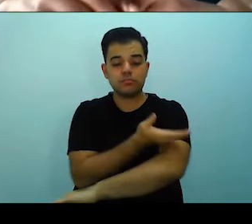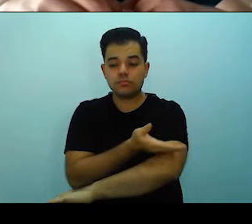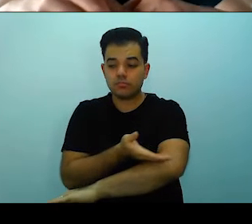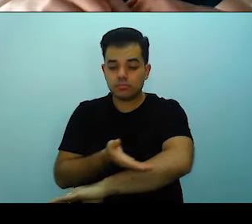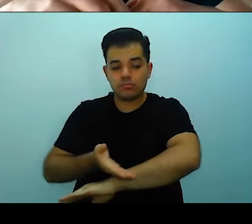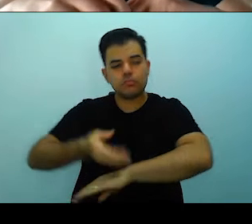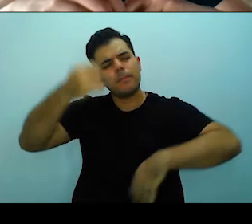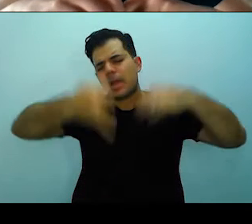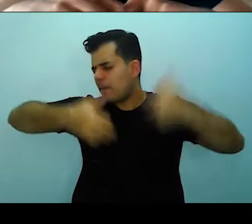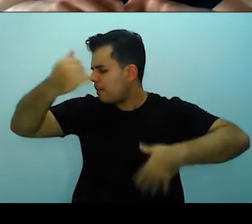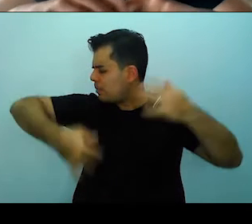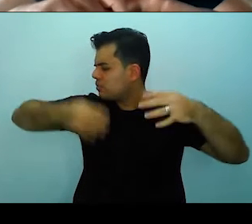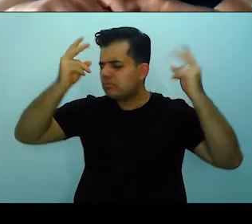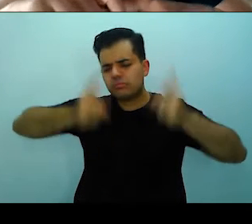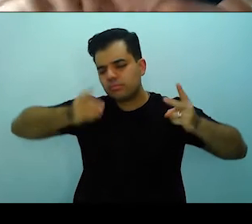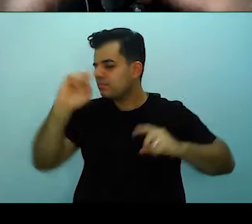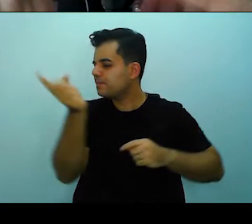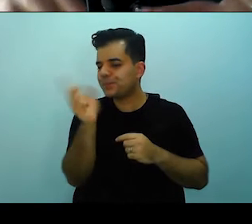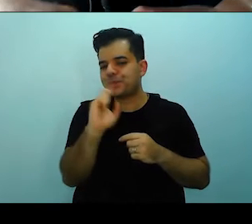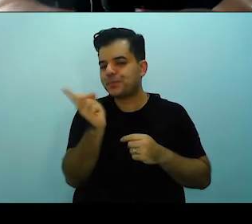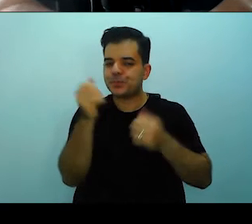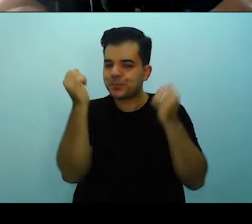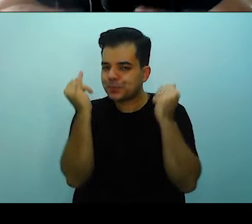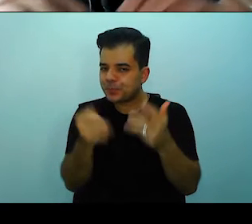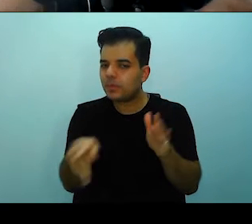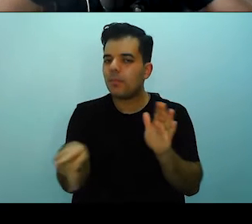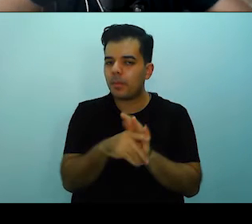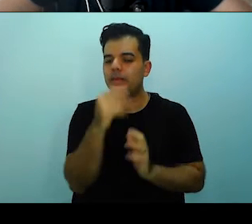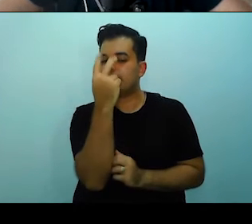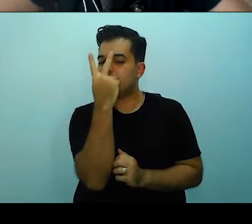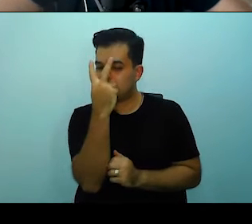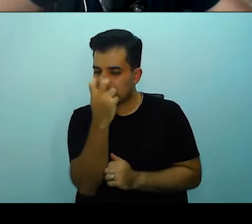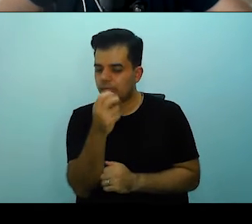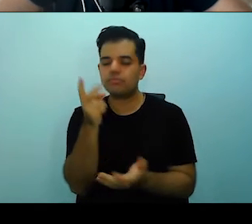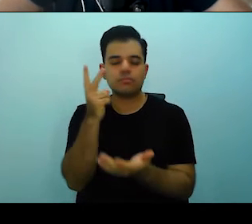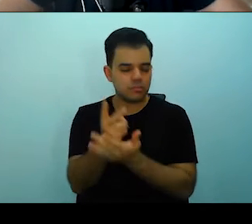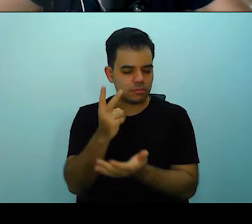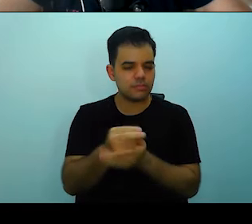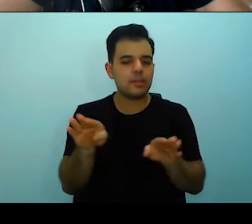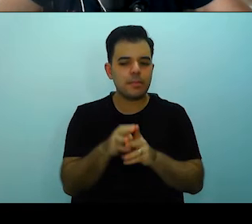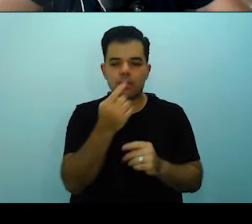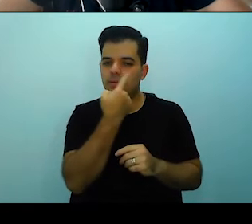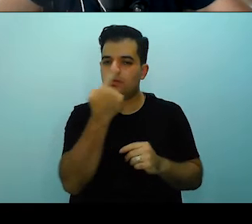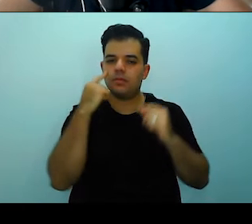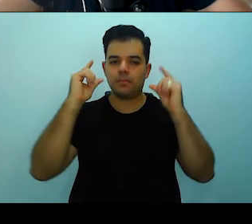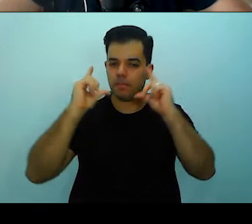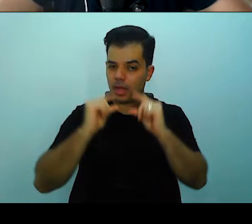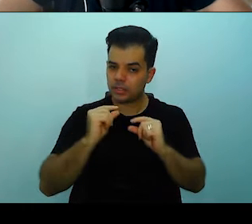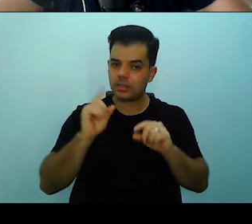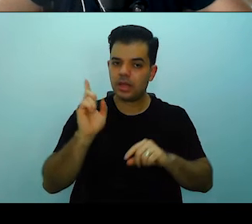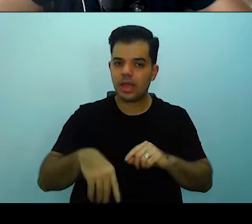ele repercute diretamente no processo de ensino e aprendizagem das pessoas cegas, né? Das pessoas cegas e com baixa visão, que é o conceito